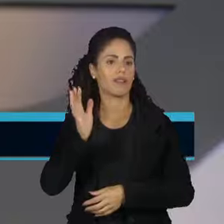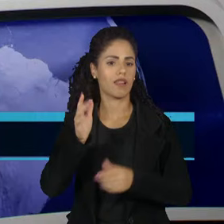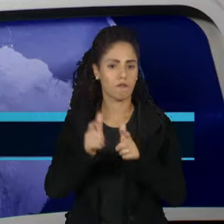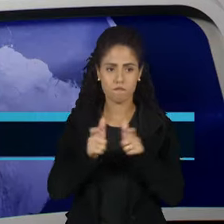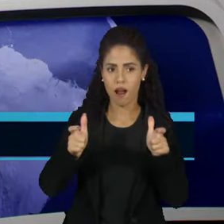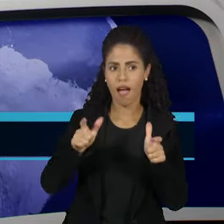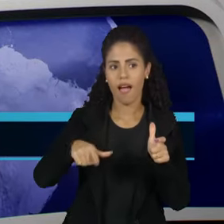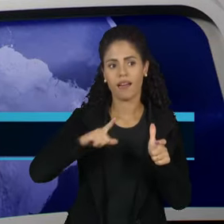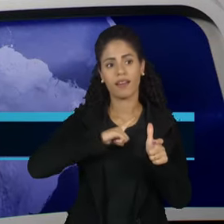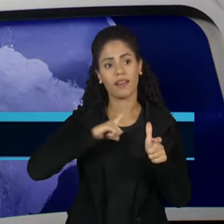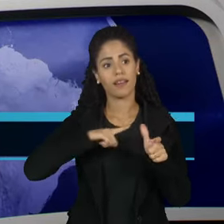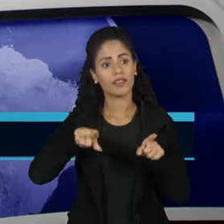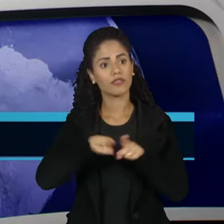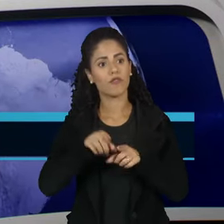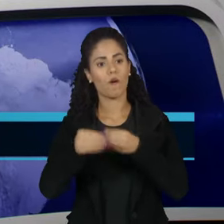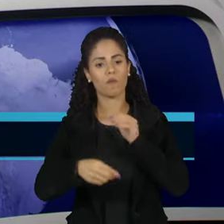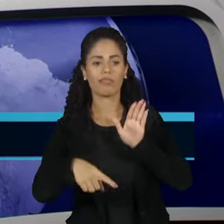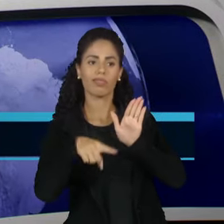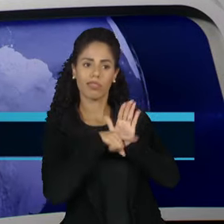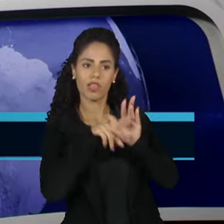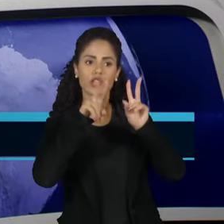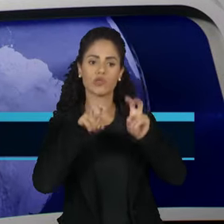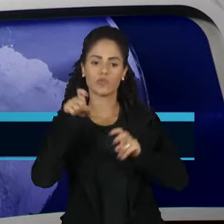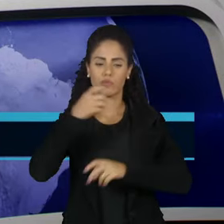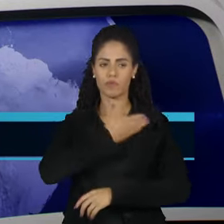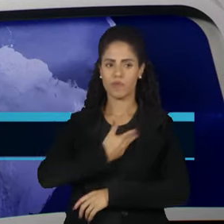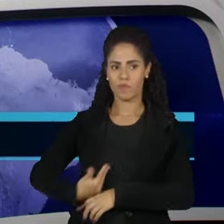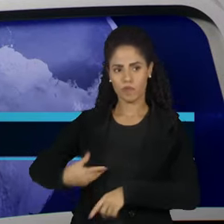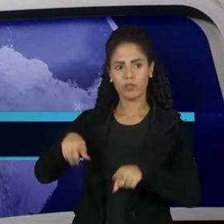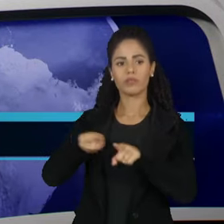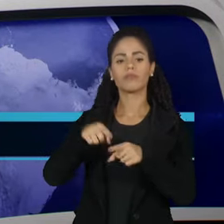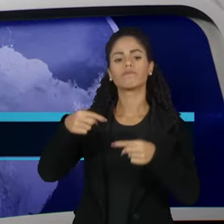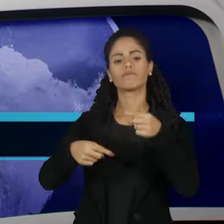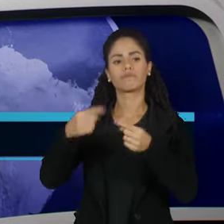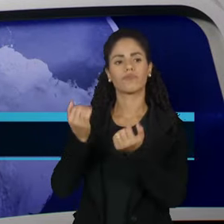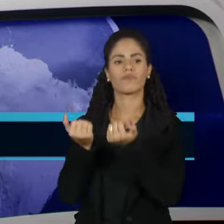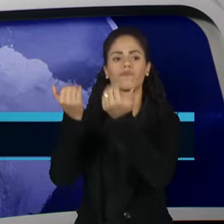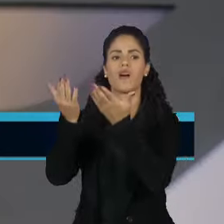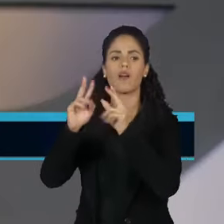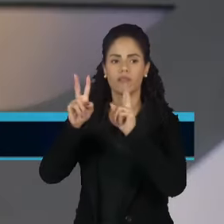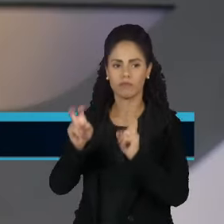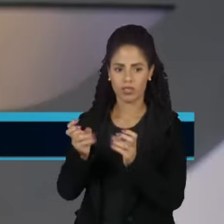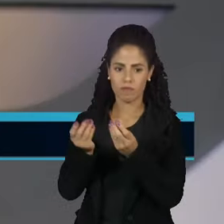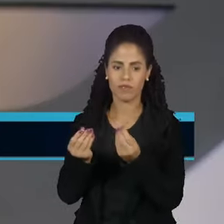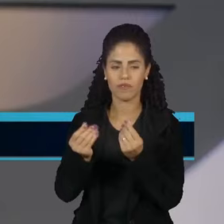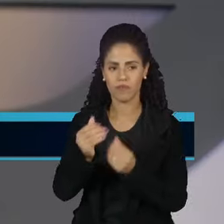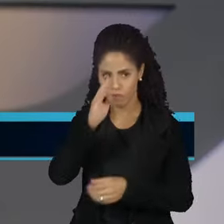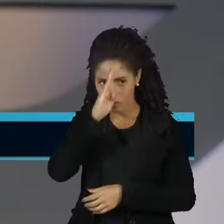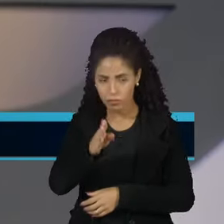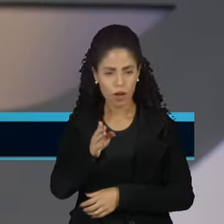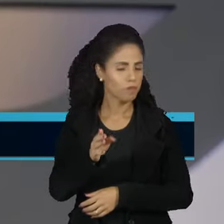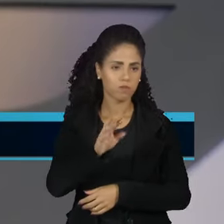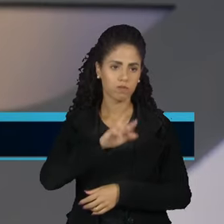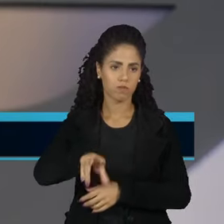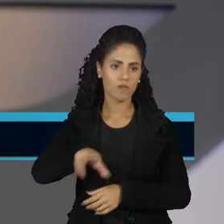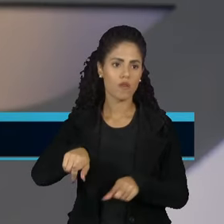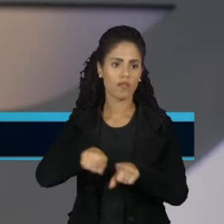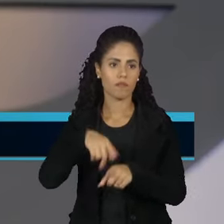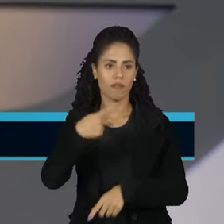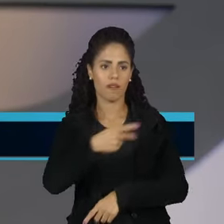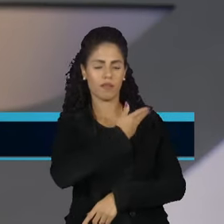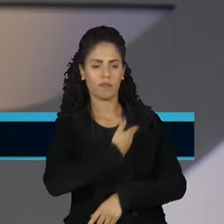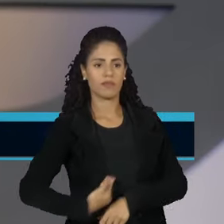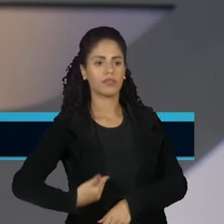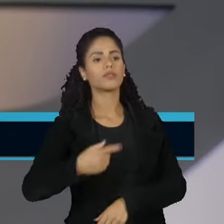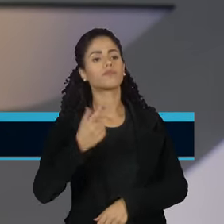aumenta uma visão negativa sobre o governo. A política externa nunca foi um tema central na opinião pública brasileira,